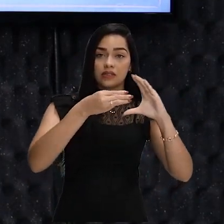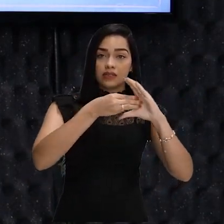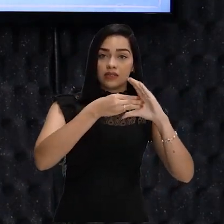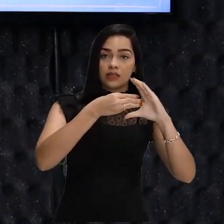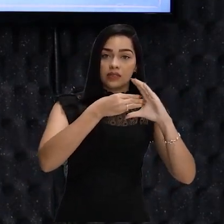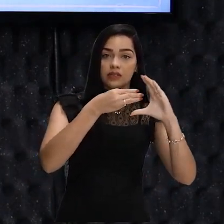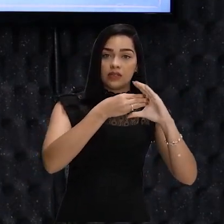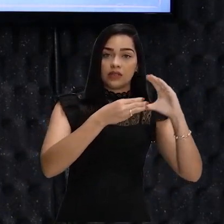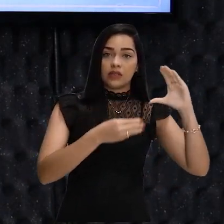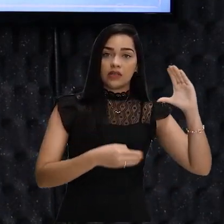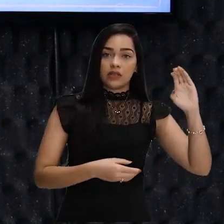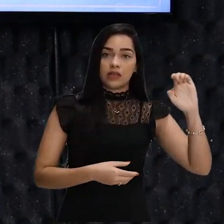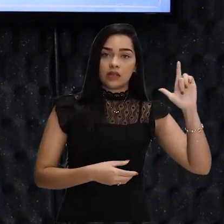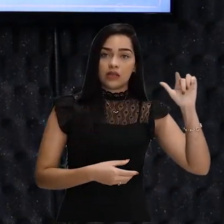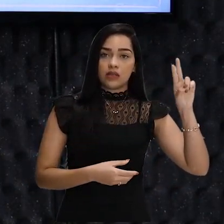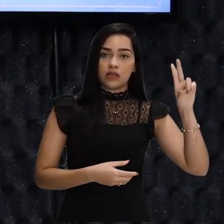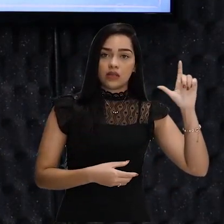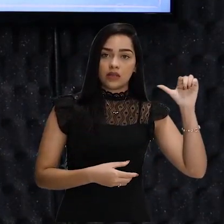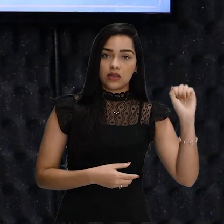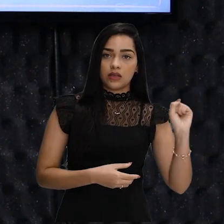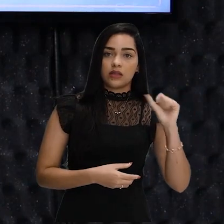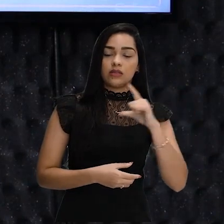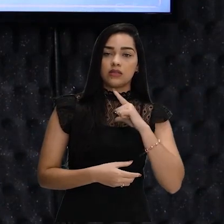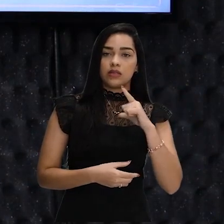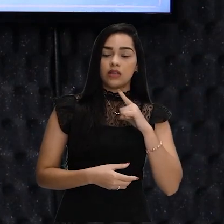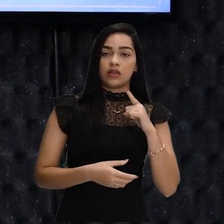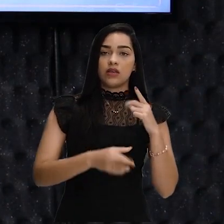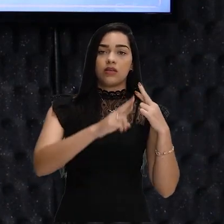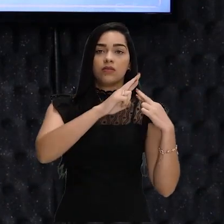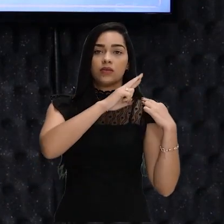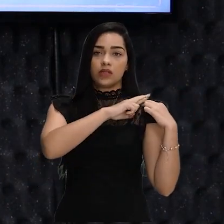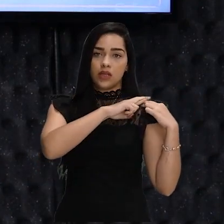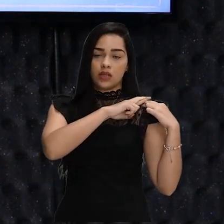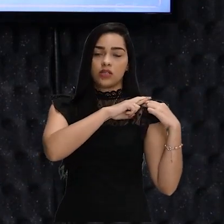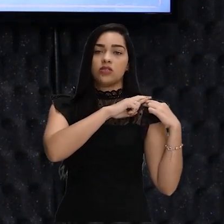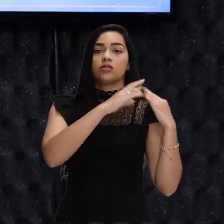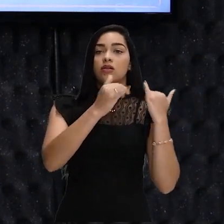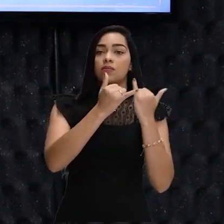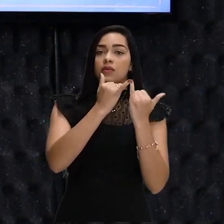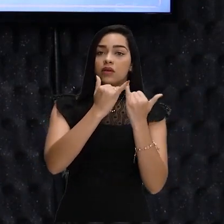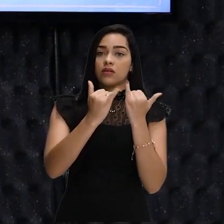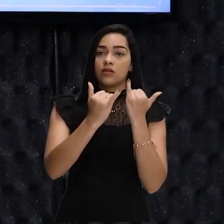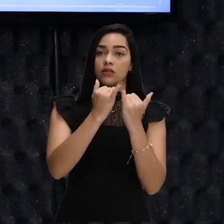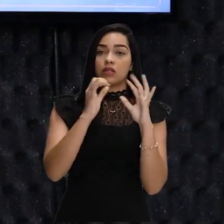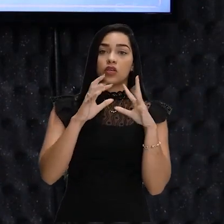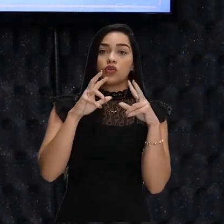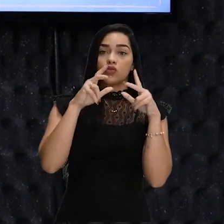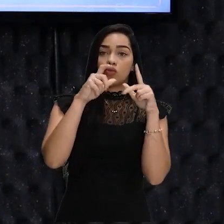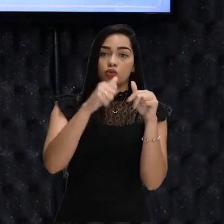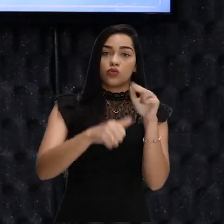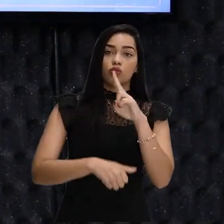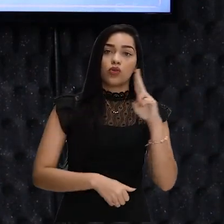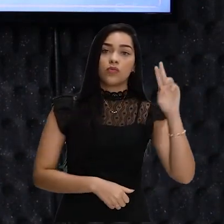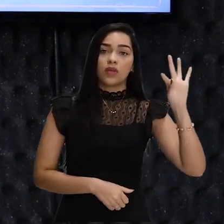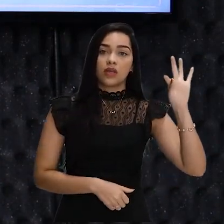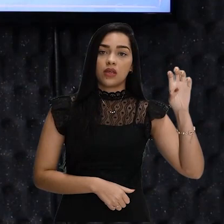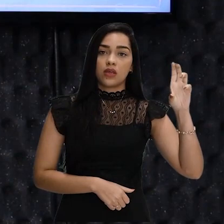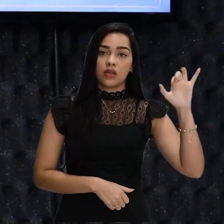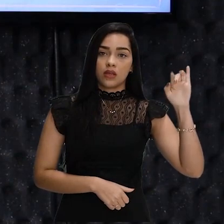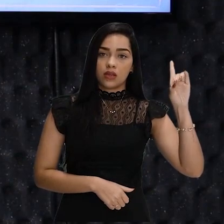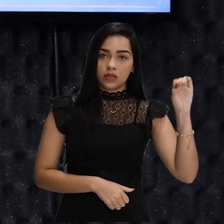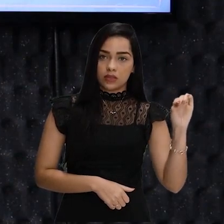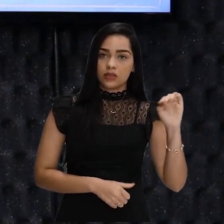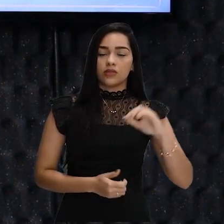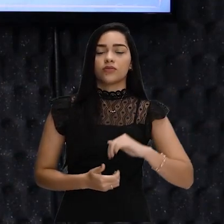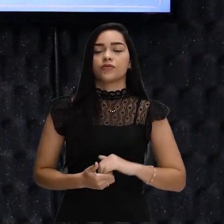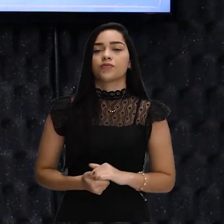são semelhantes entre si, que vão exercer funções semelhantes, formando um todo, que a gente chama de tecido. E